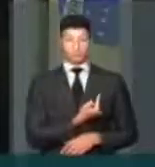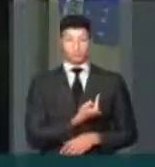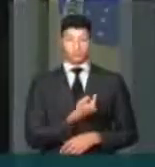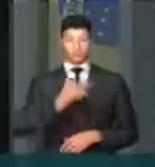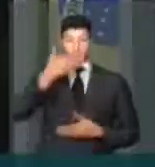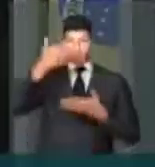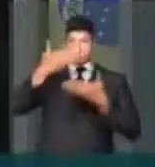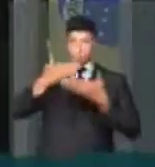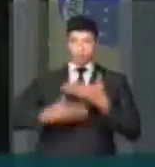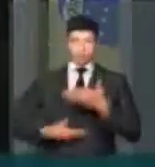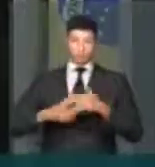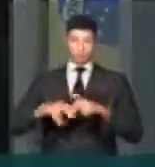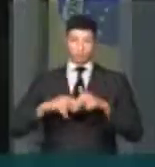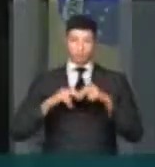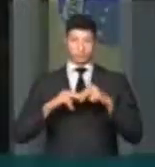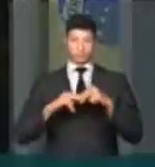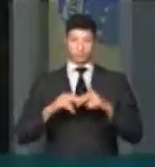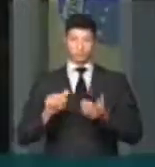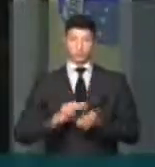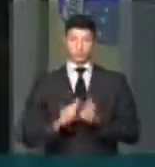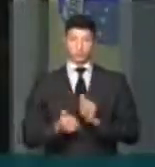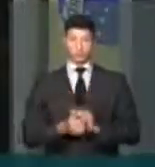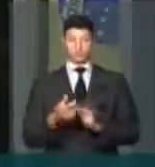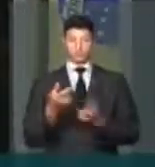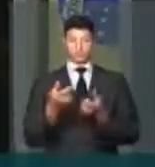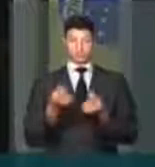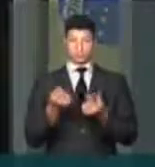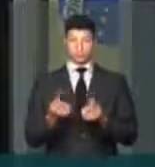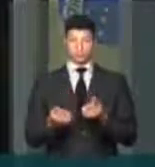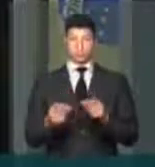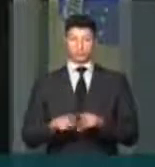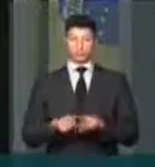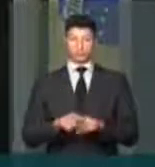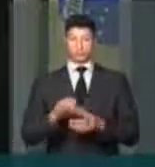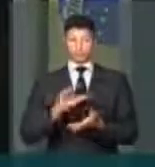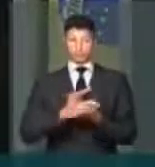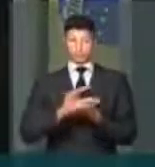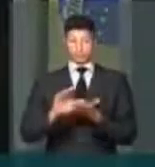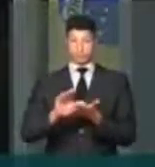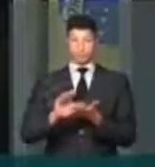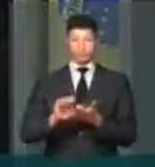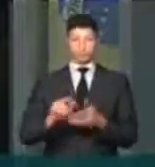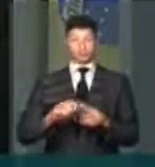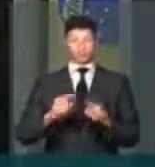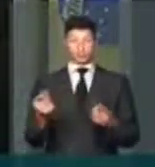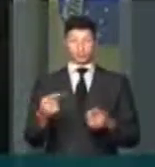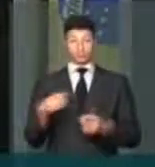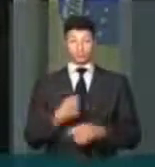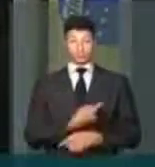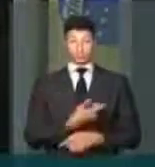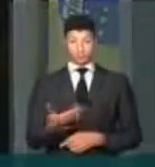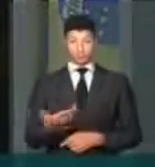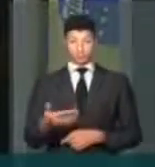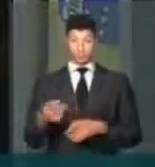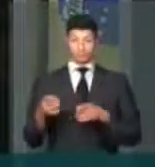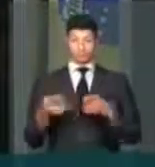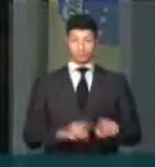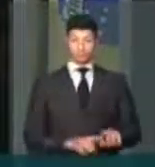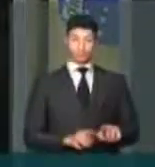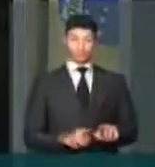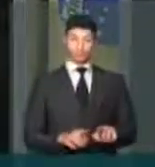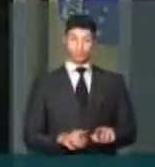nosso parecer se de pela adequação financeira e orçamentária, mas nós somos